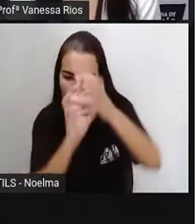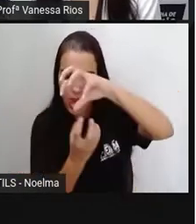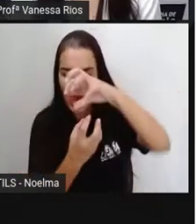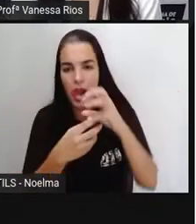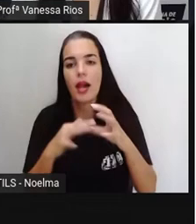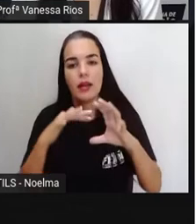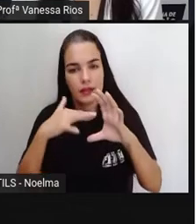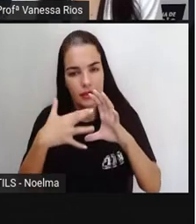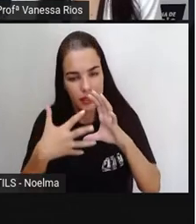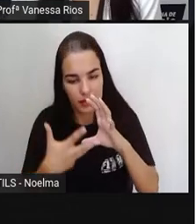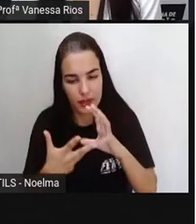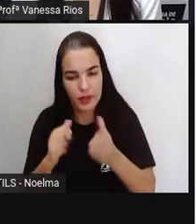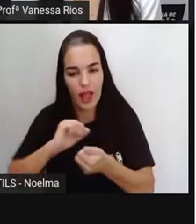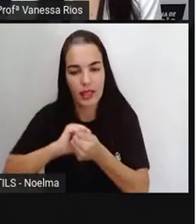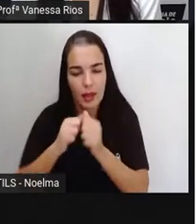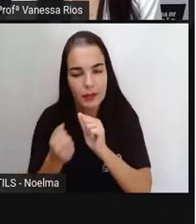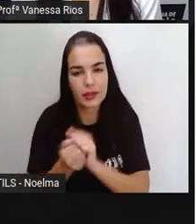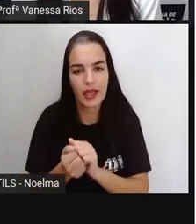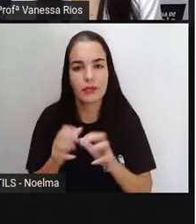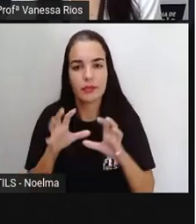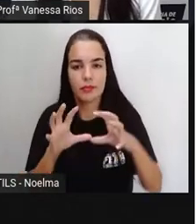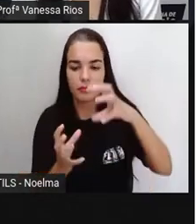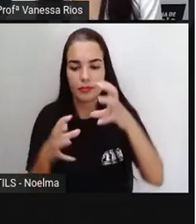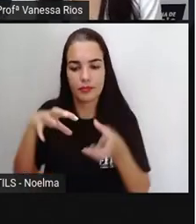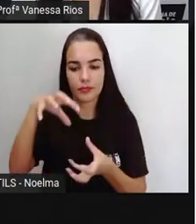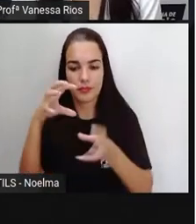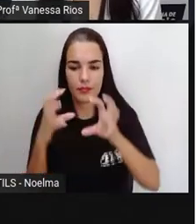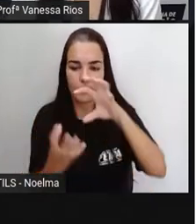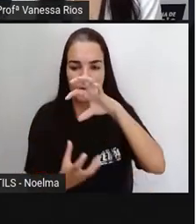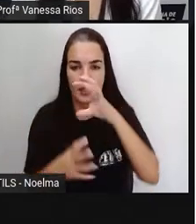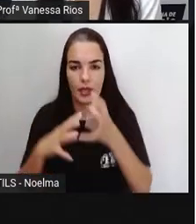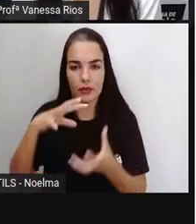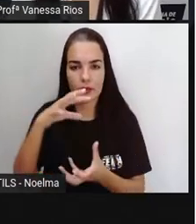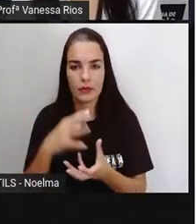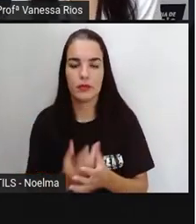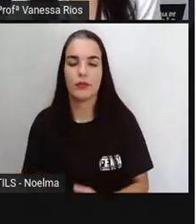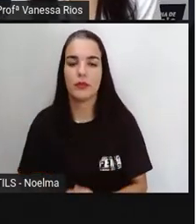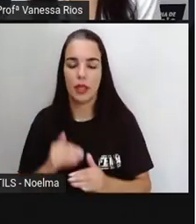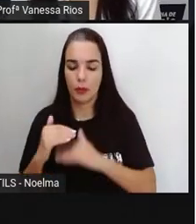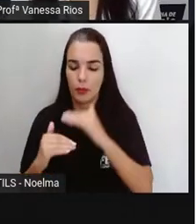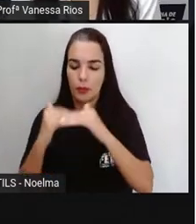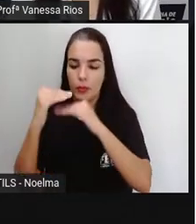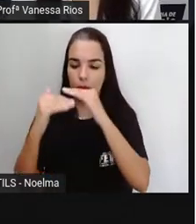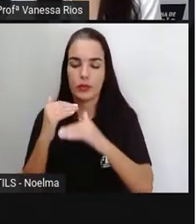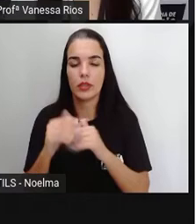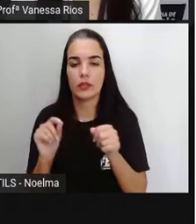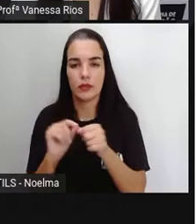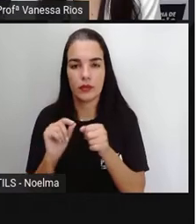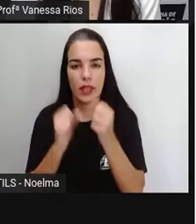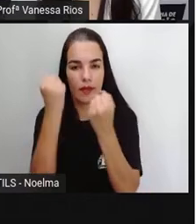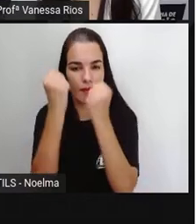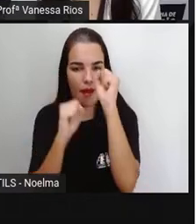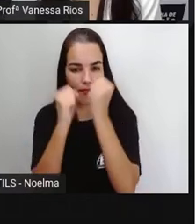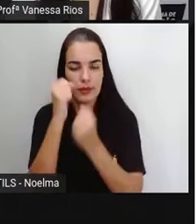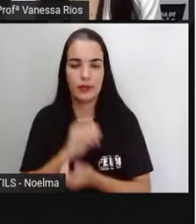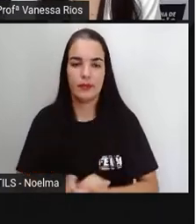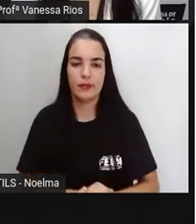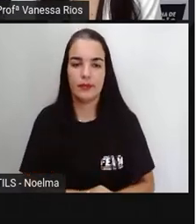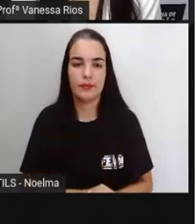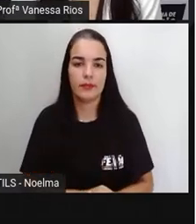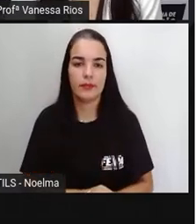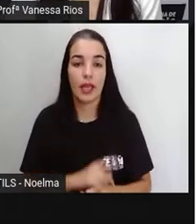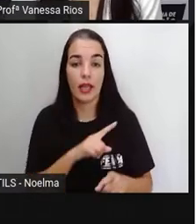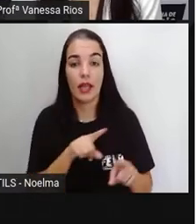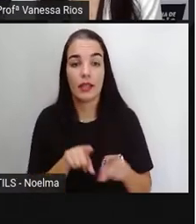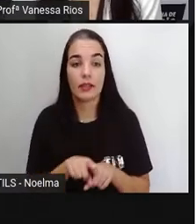do plástico se adaptar a diversos formatos, né, dentro do seu processo de produção, de construção. E a